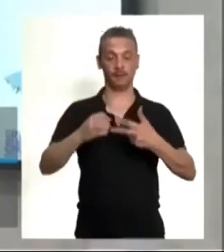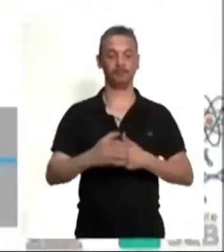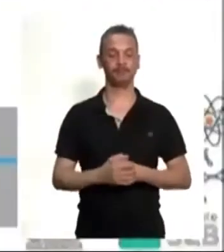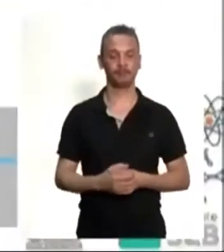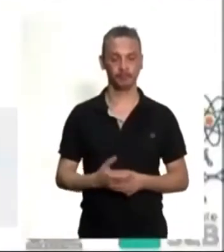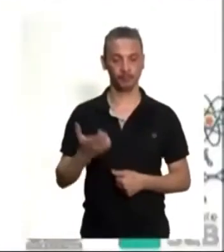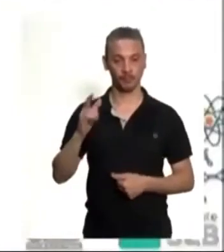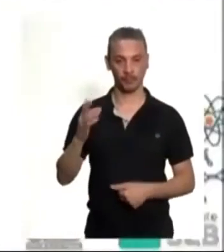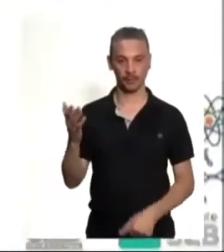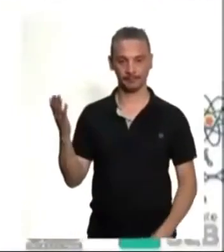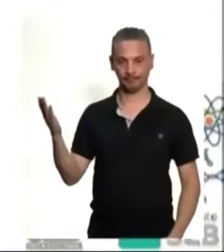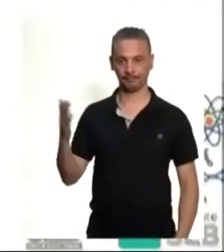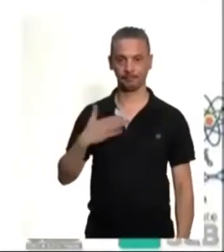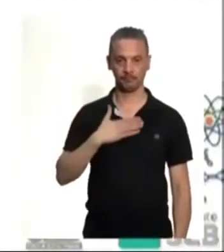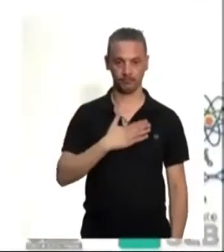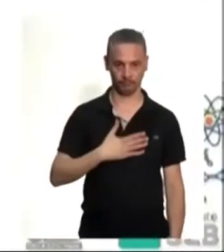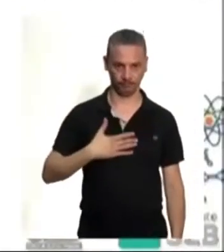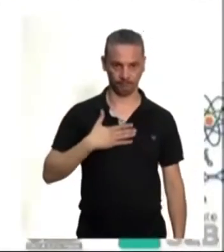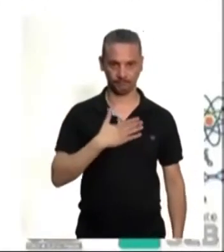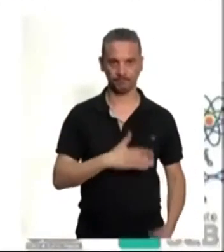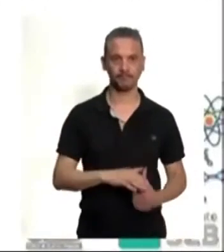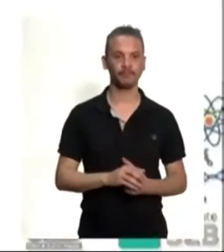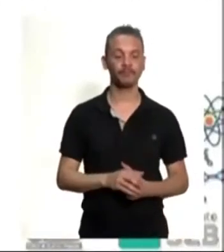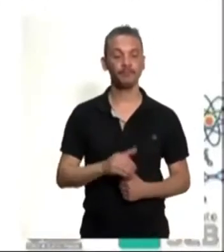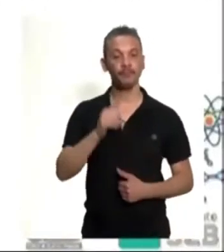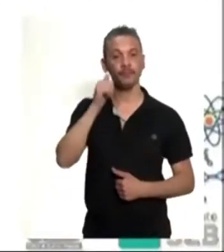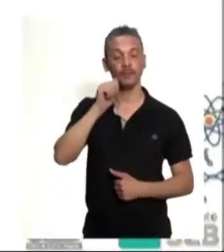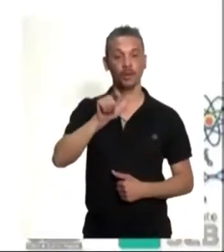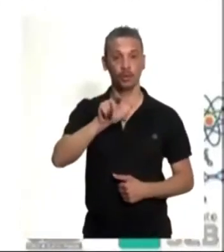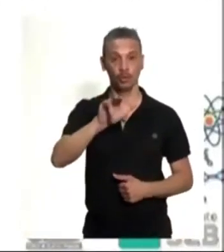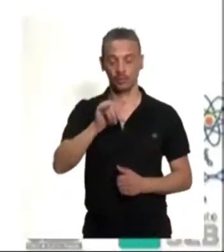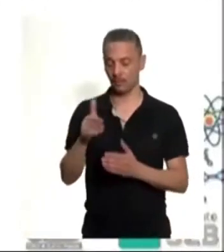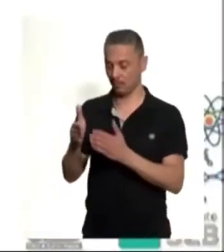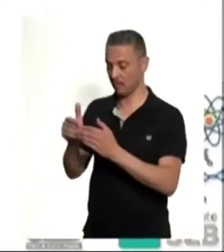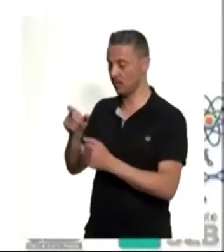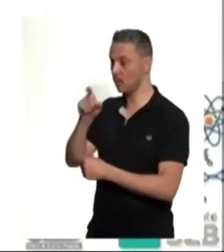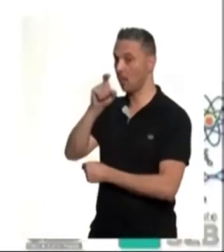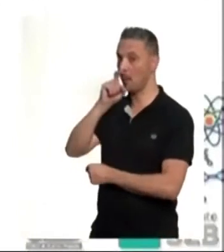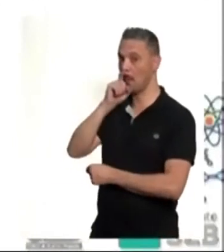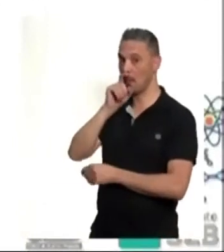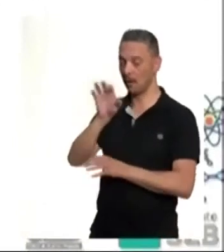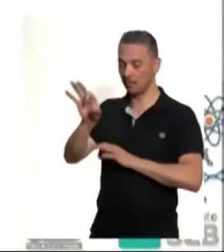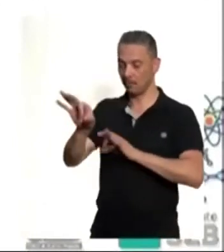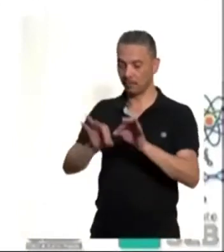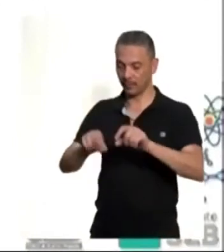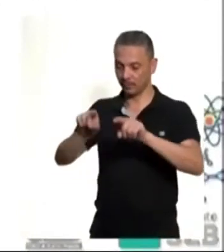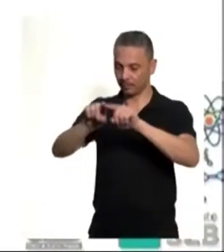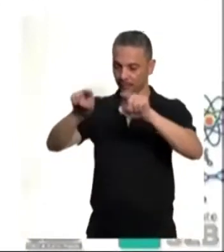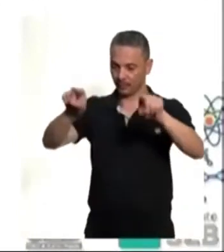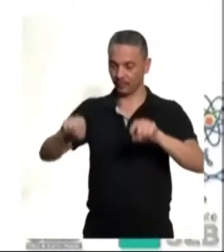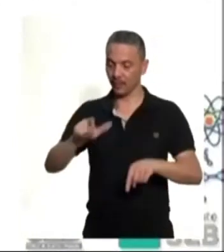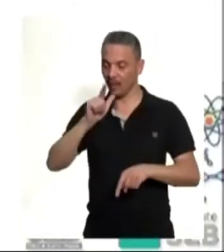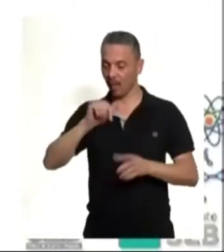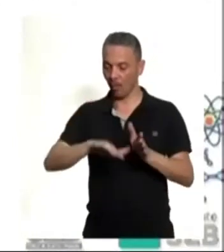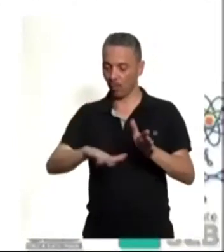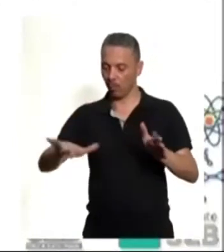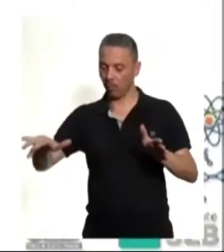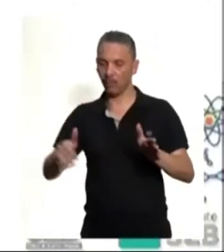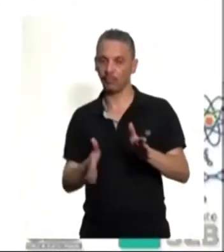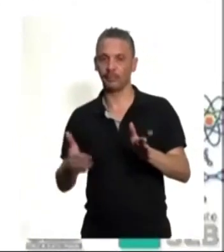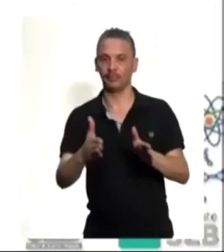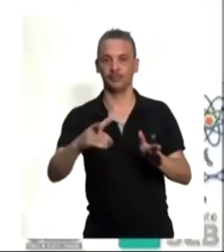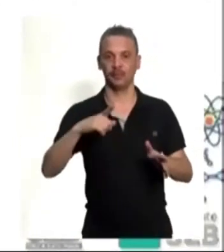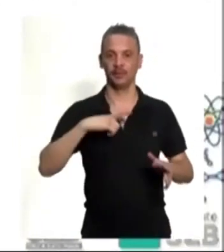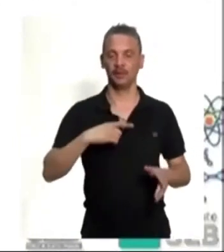gosto muito. Ela fala assim, ó. Lúcia pediu para o seu pai, o senhor Paulo, para montar um aquário em seu quarto. Os dois foram a uma